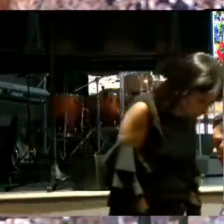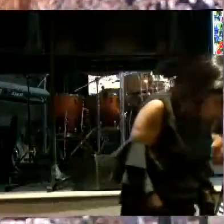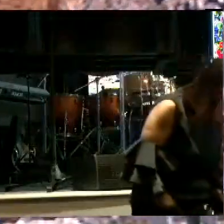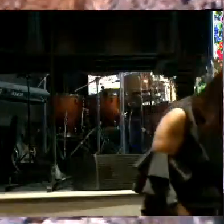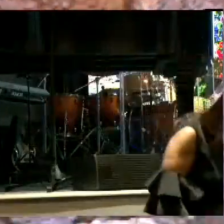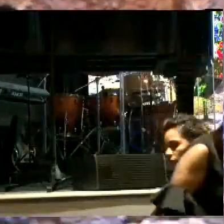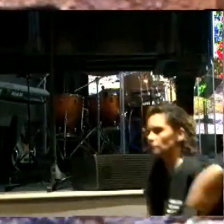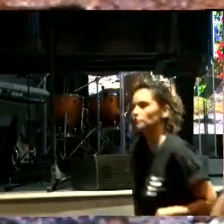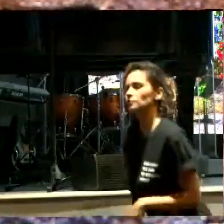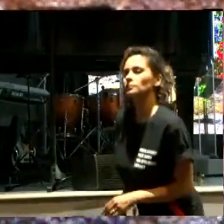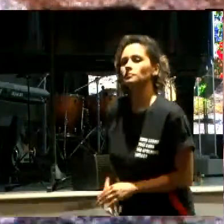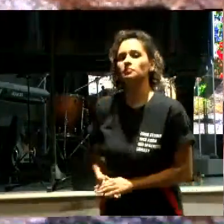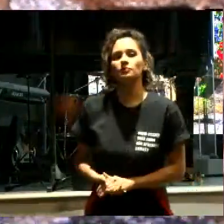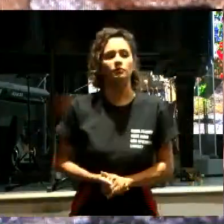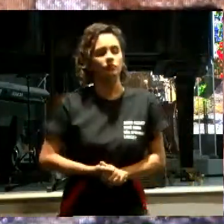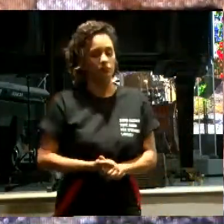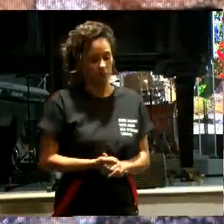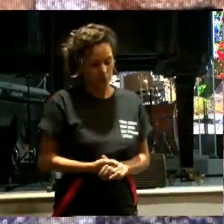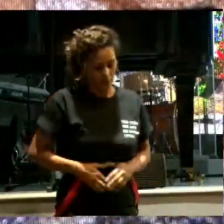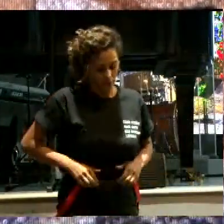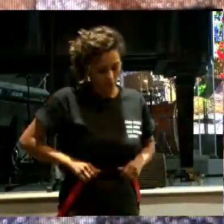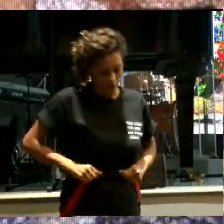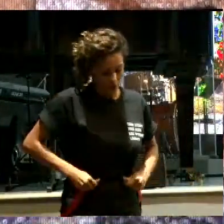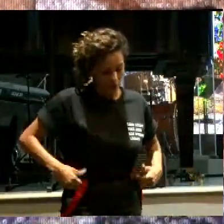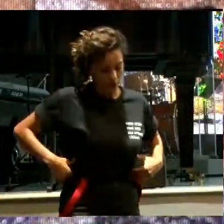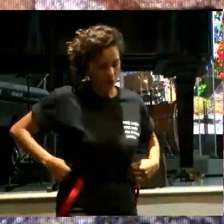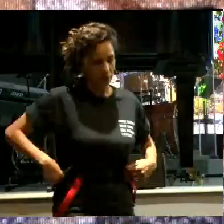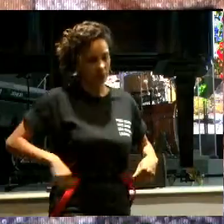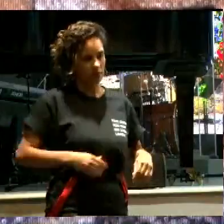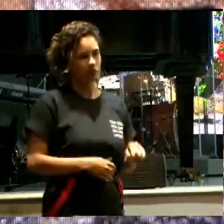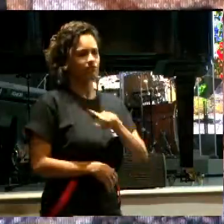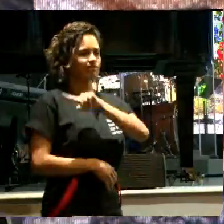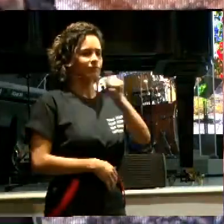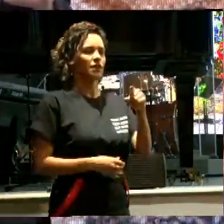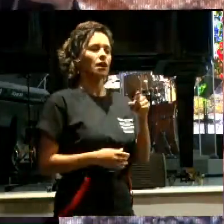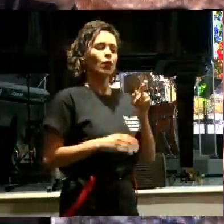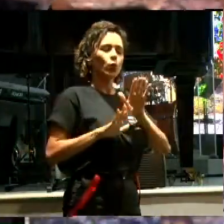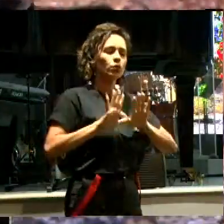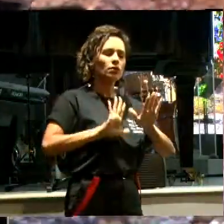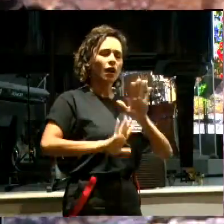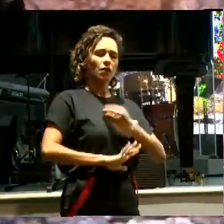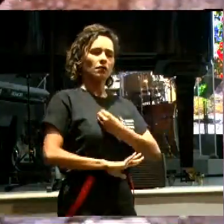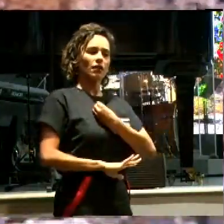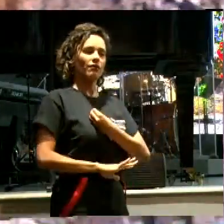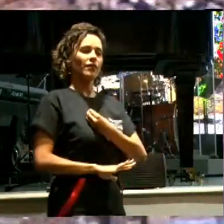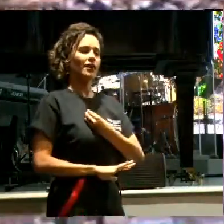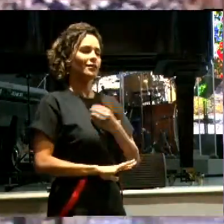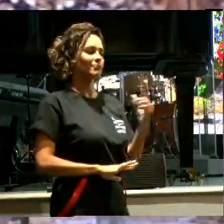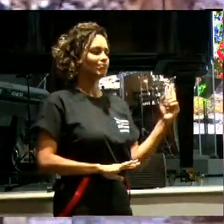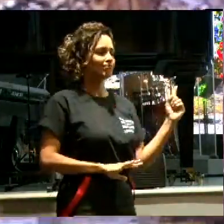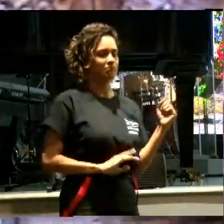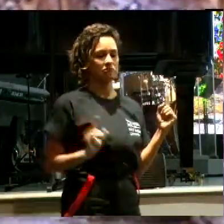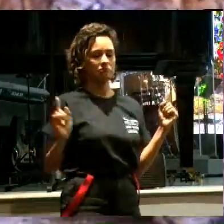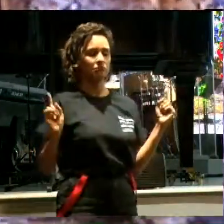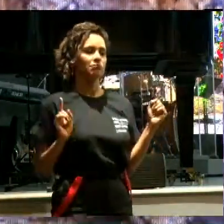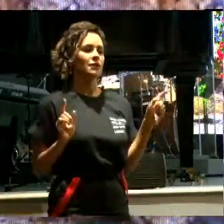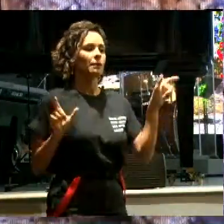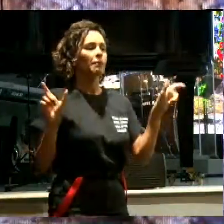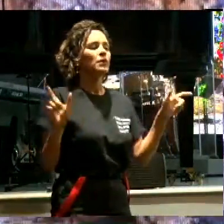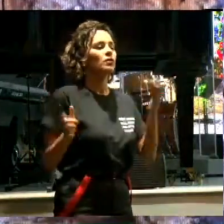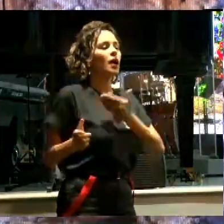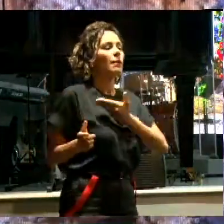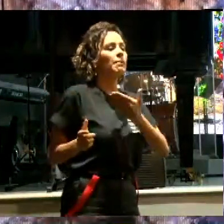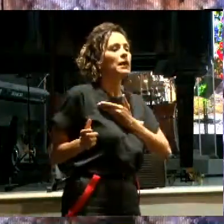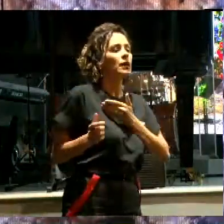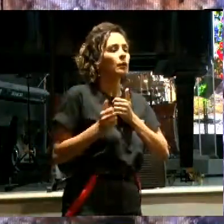tuas emoções, a porta do seu profissional. Tome muito cuidado com isso. Então eu poderia pegar vários pontos